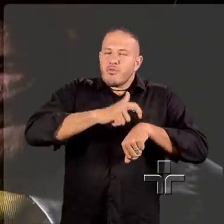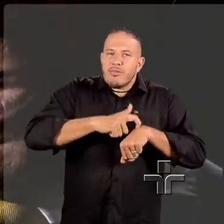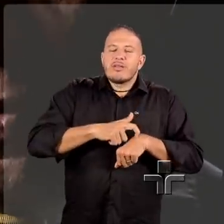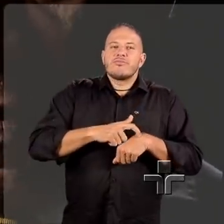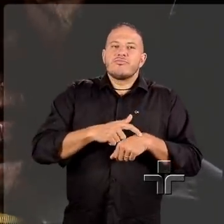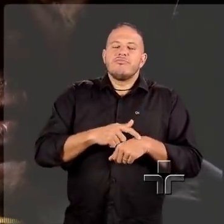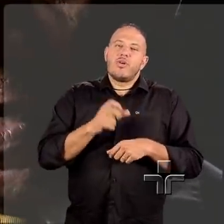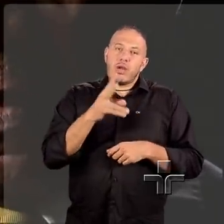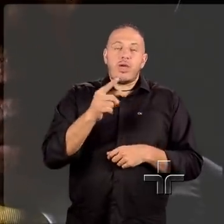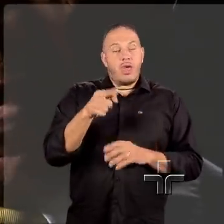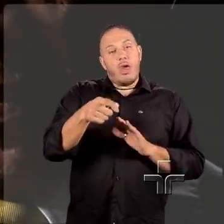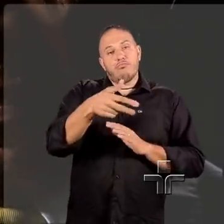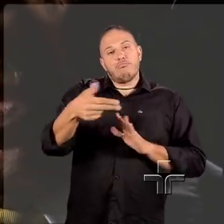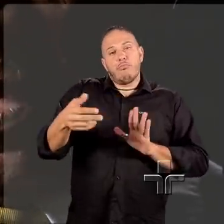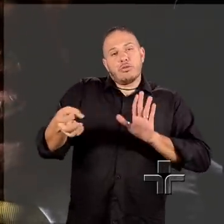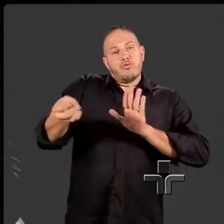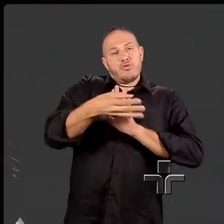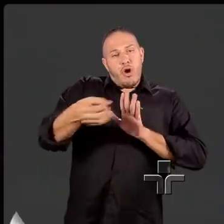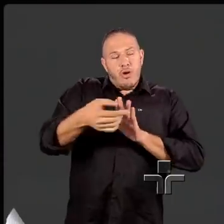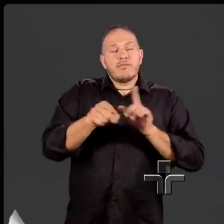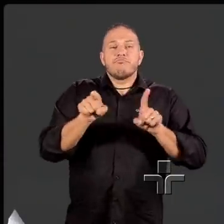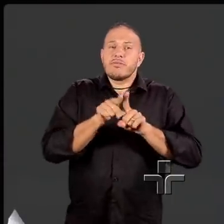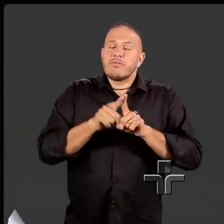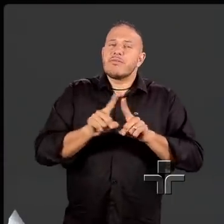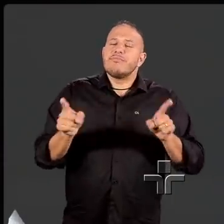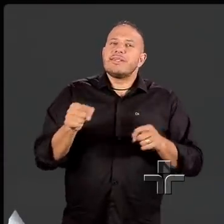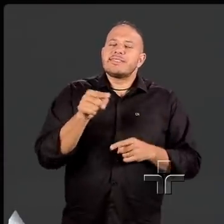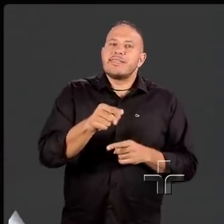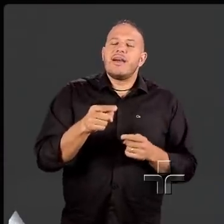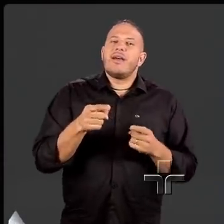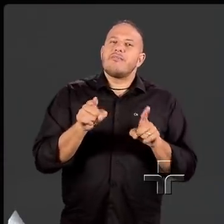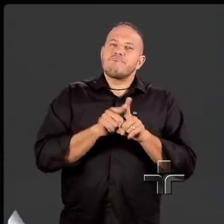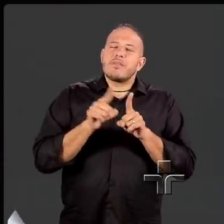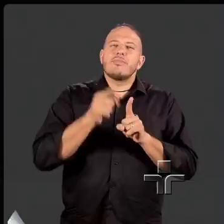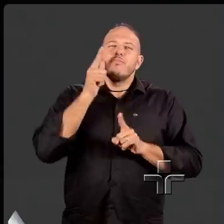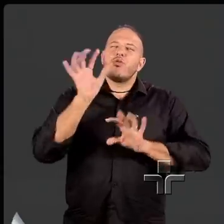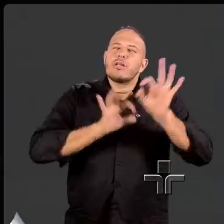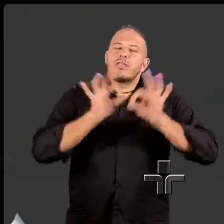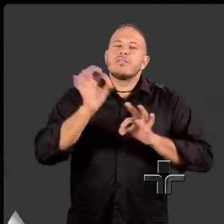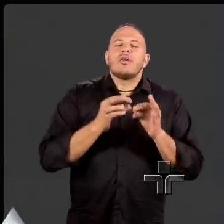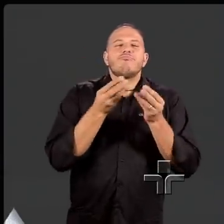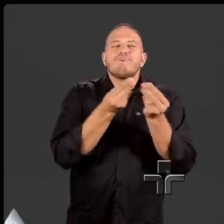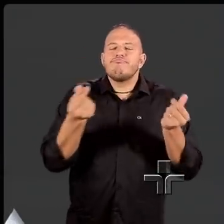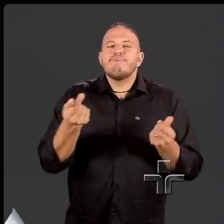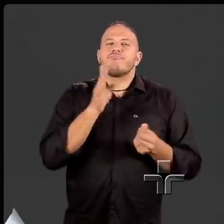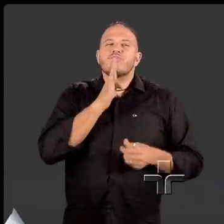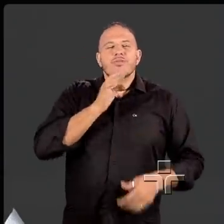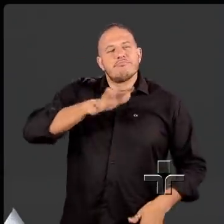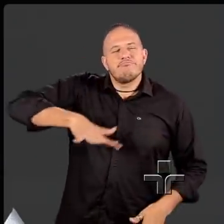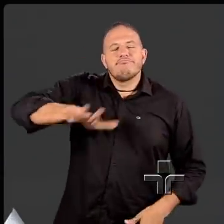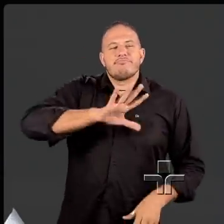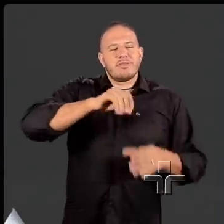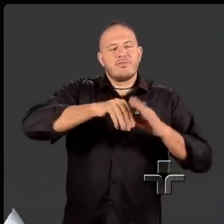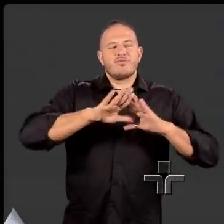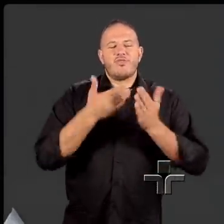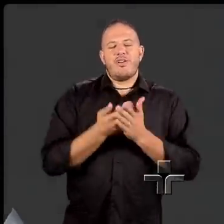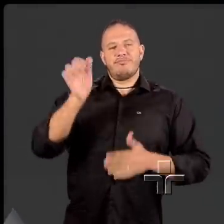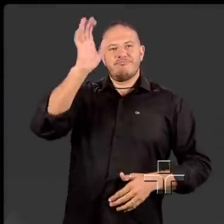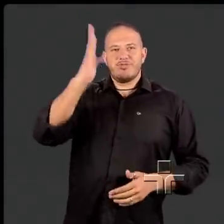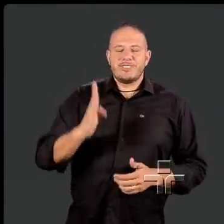é inovadora, mas também é uma formatação desconhecida de todo o ambiente da escola do nosso